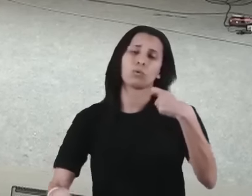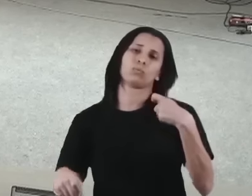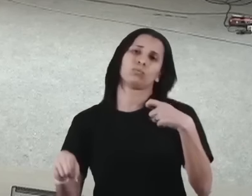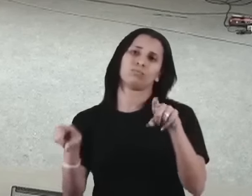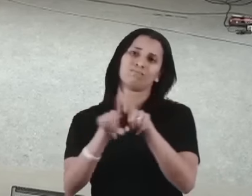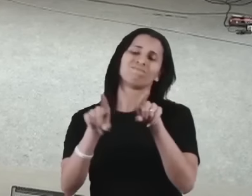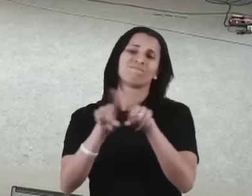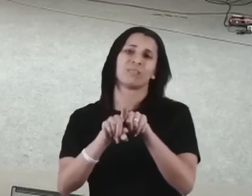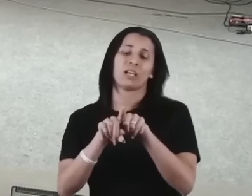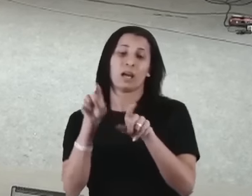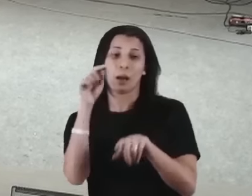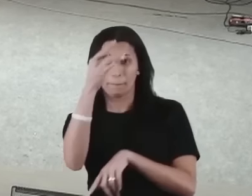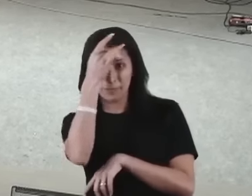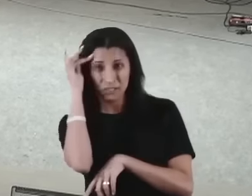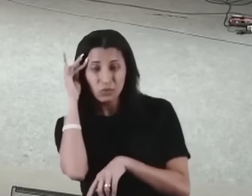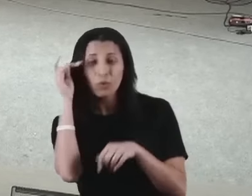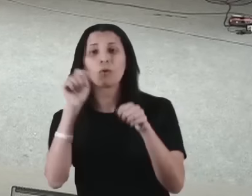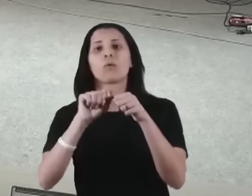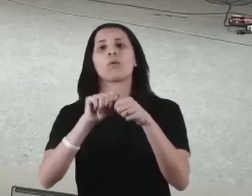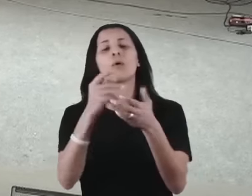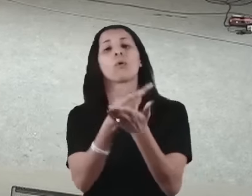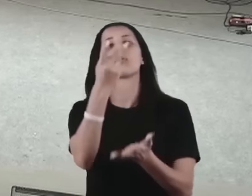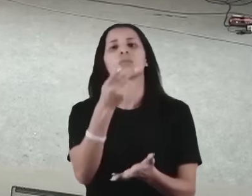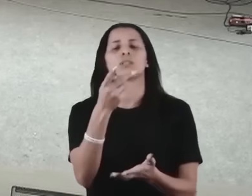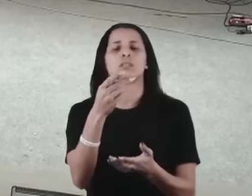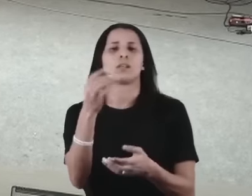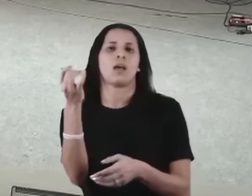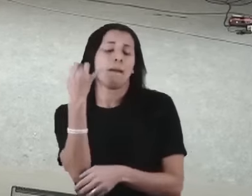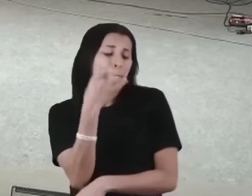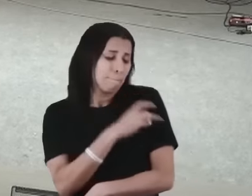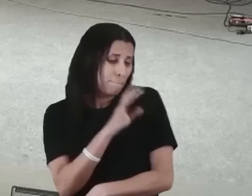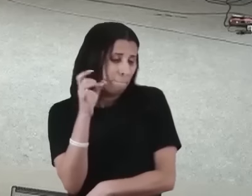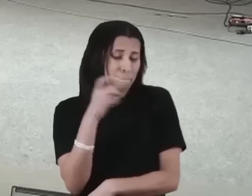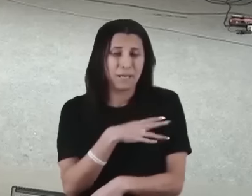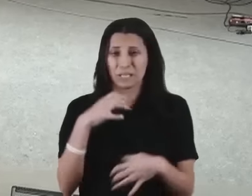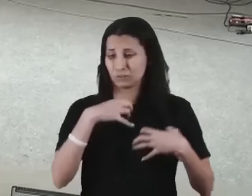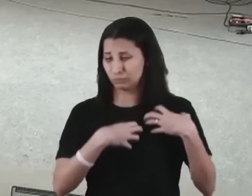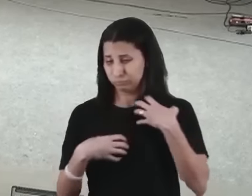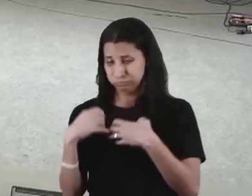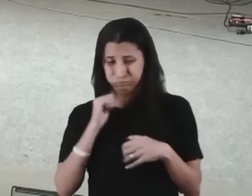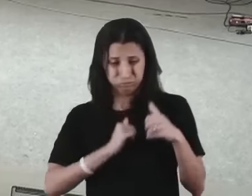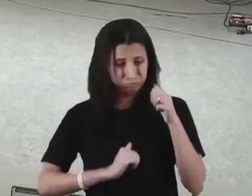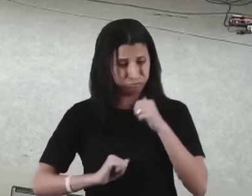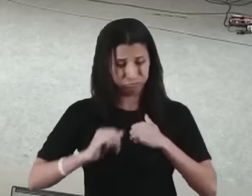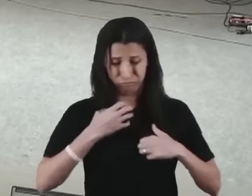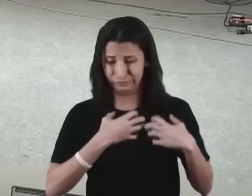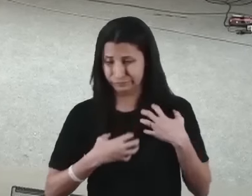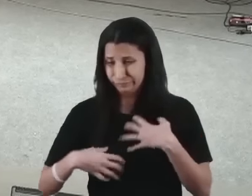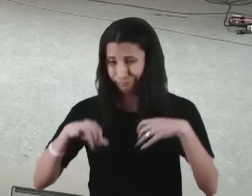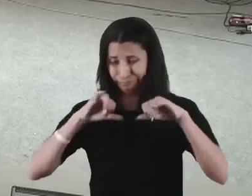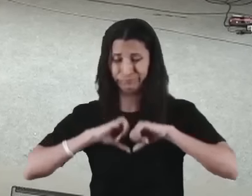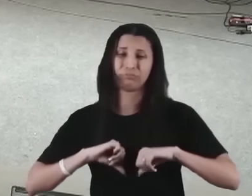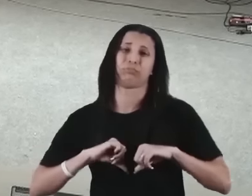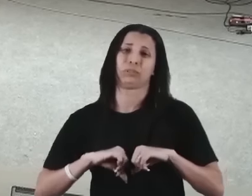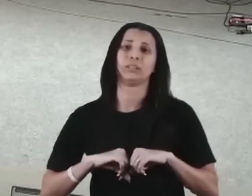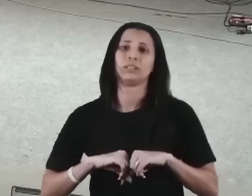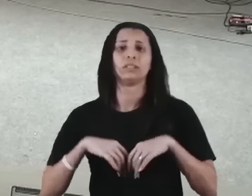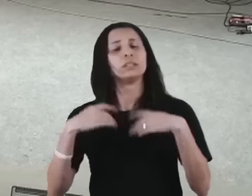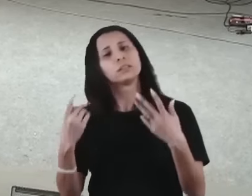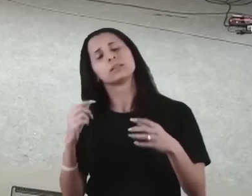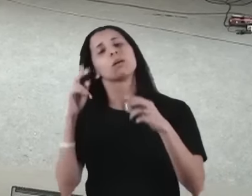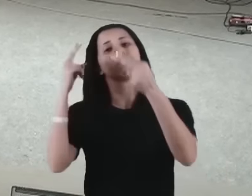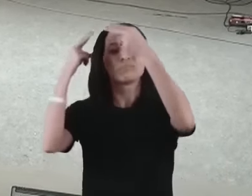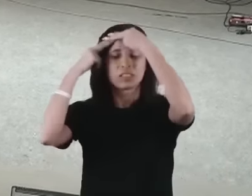desenvolver medo ansiedade angústia agonia síndrome de um transtorno de